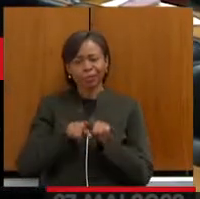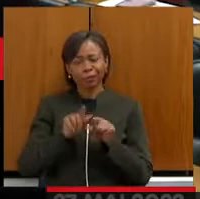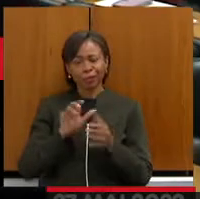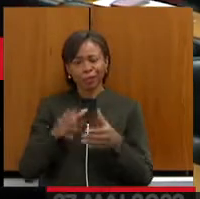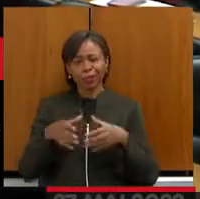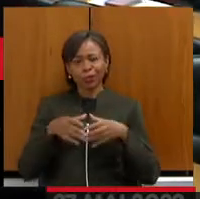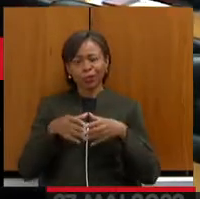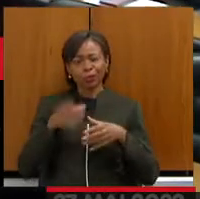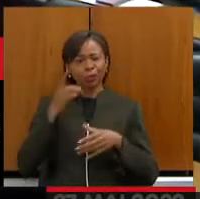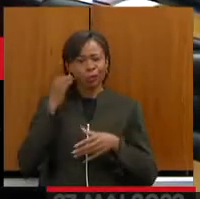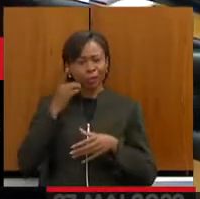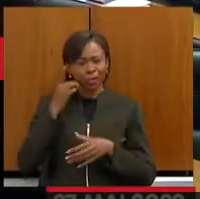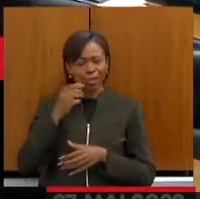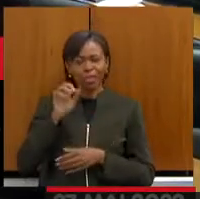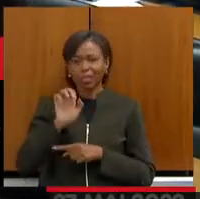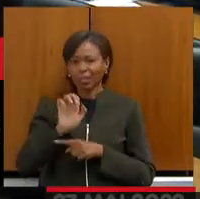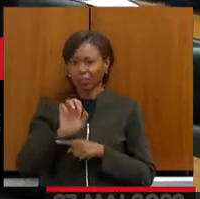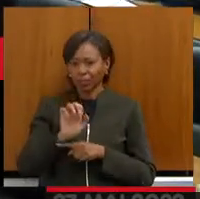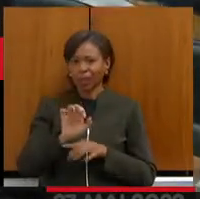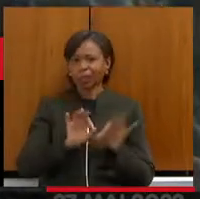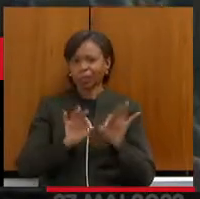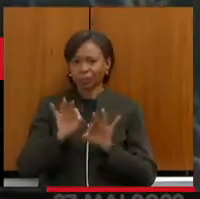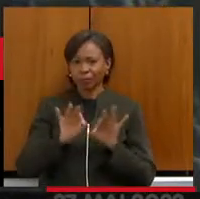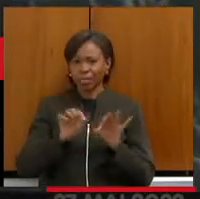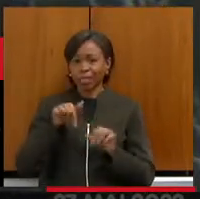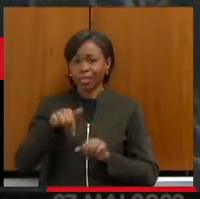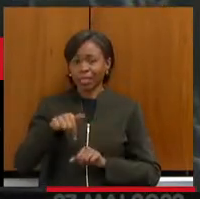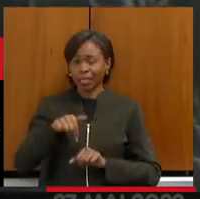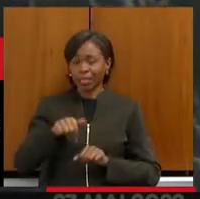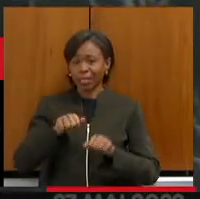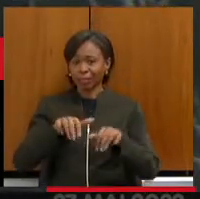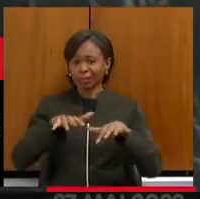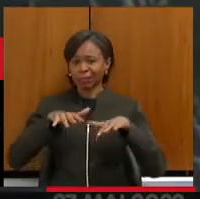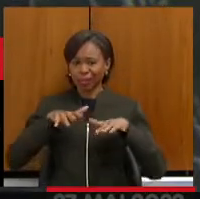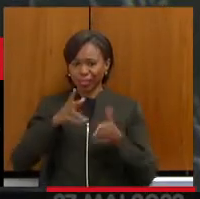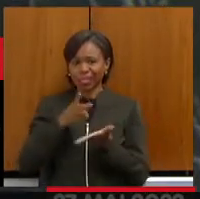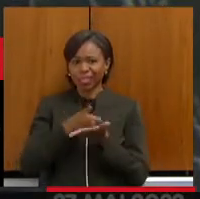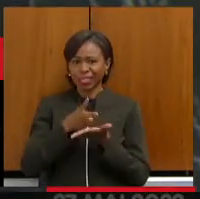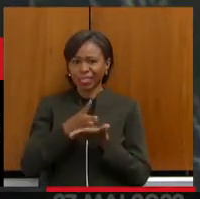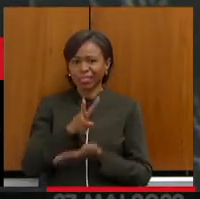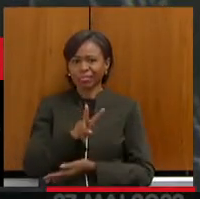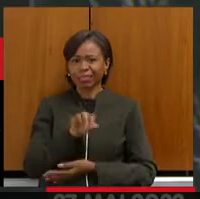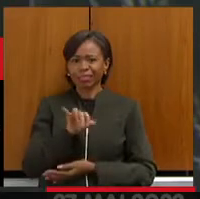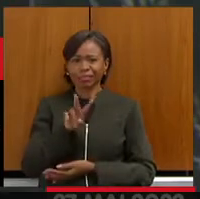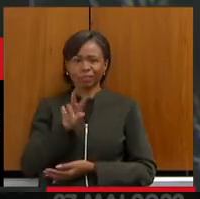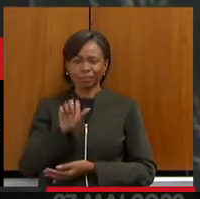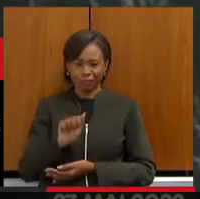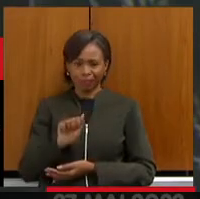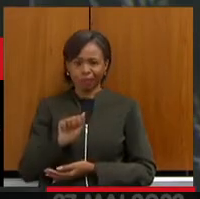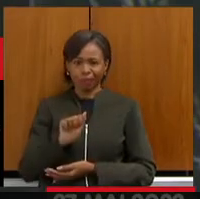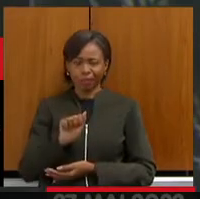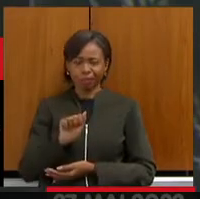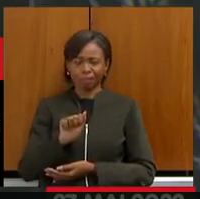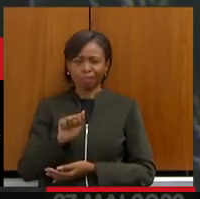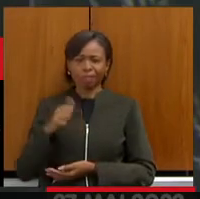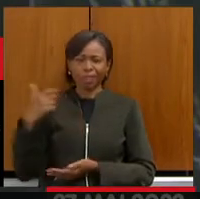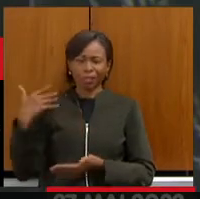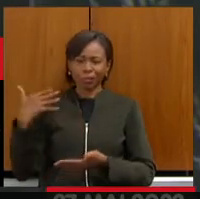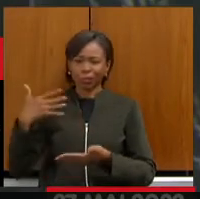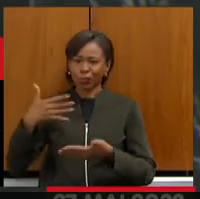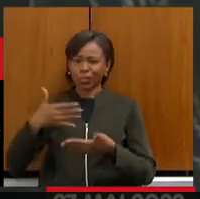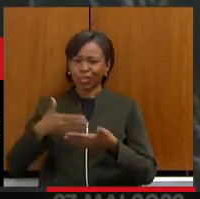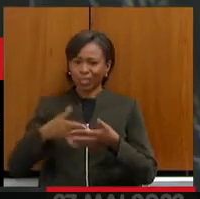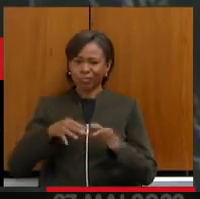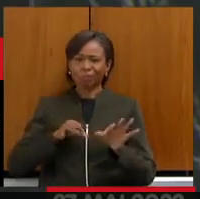que fizeram parte da construção do sempre vivas que nos acompanharam também em toda essa construção